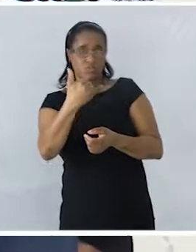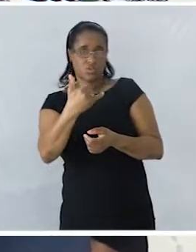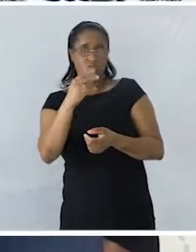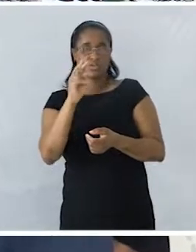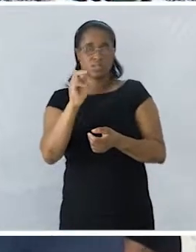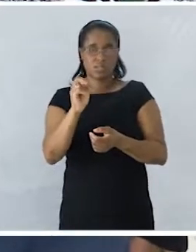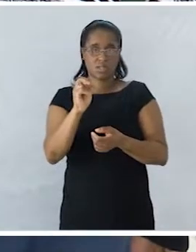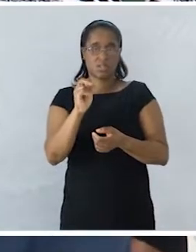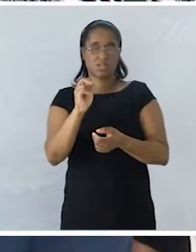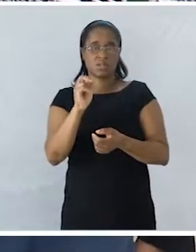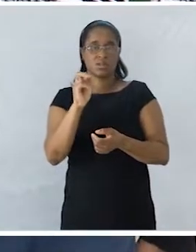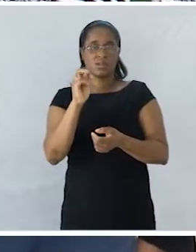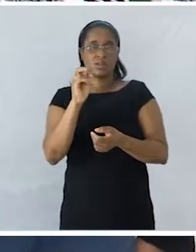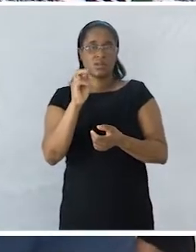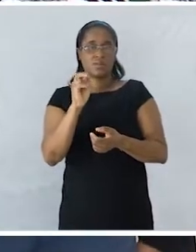3.